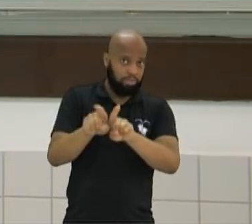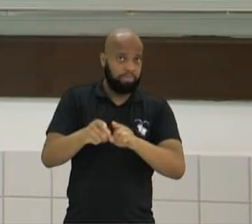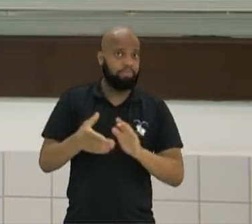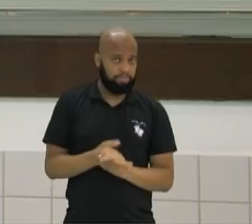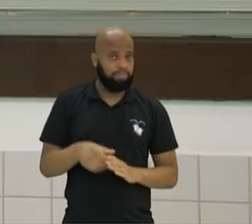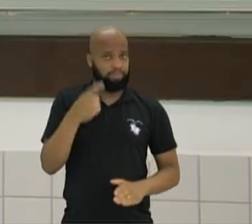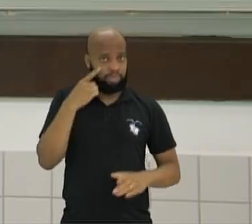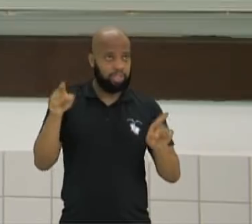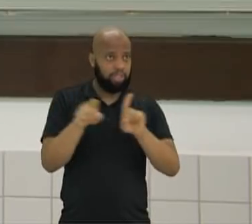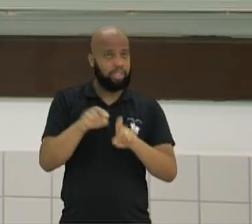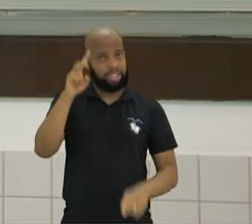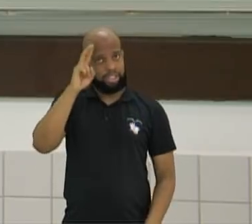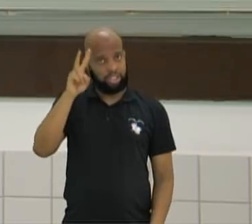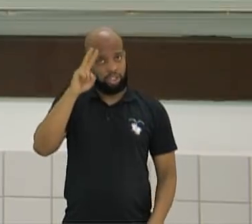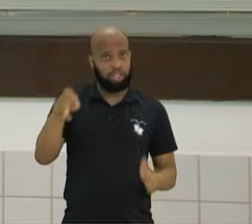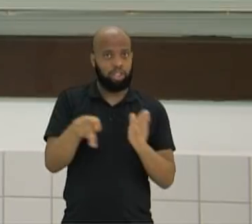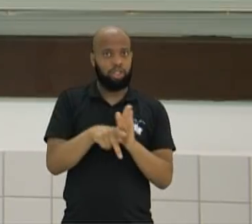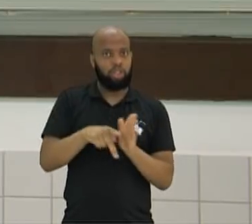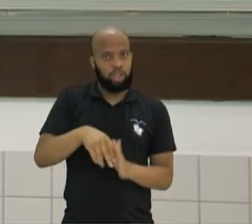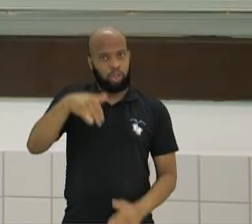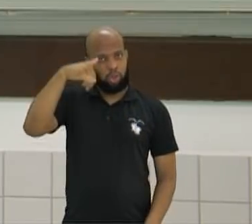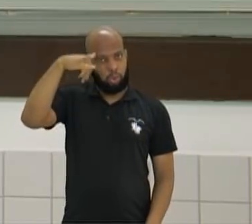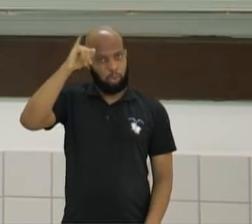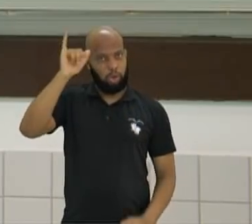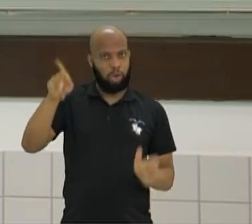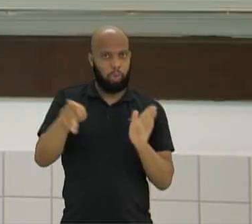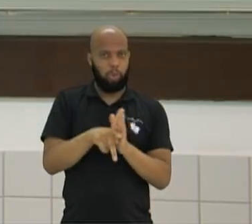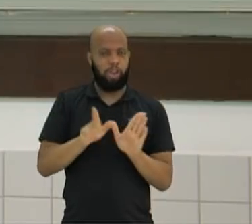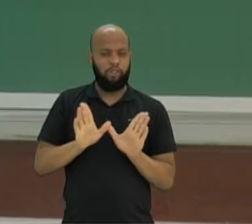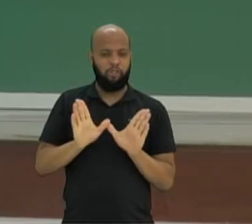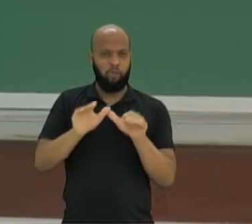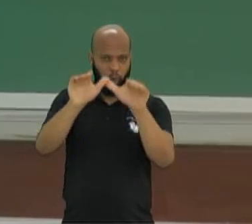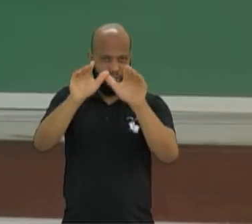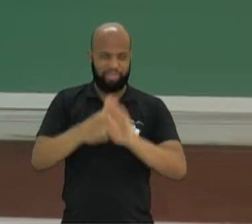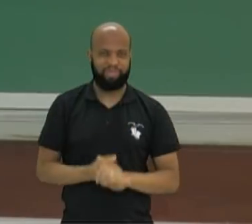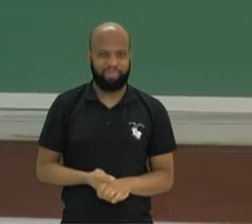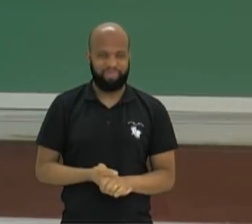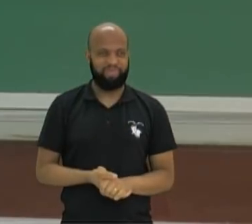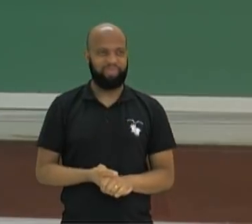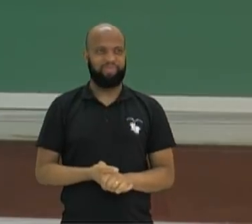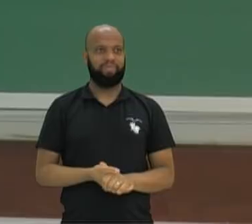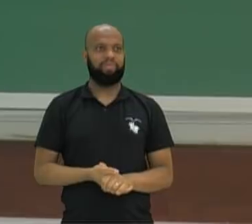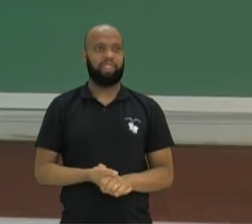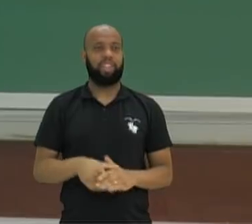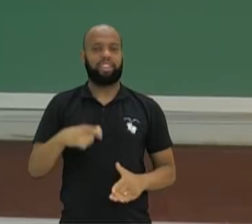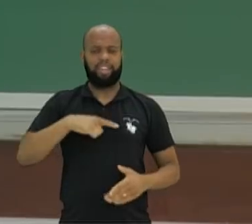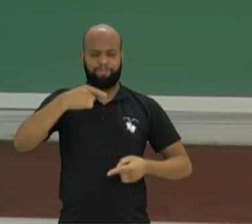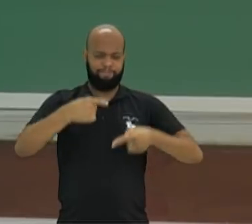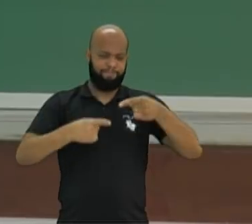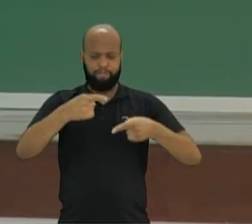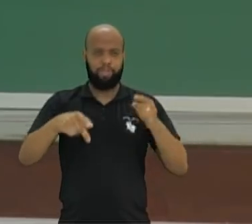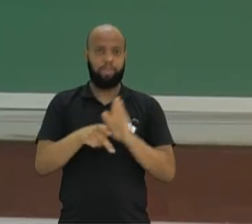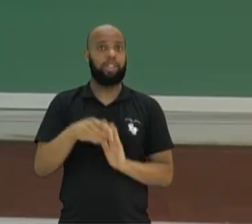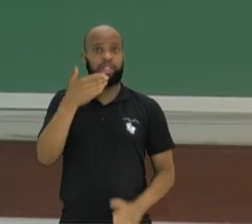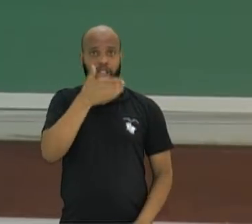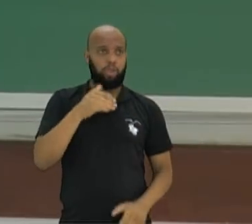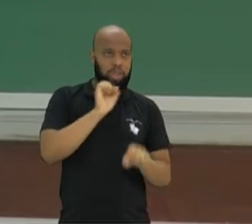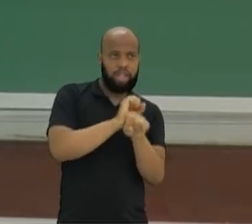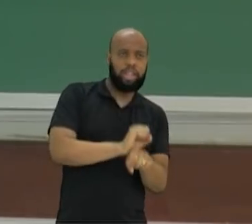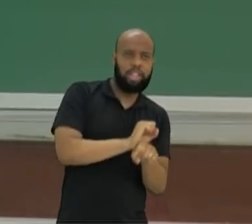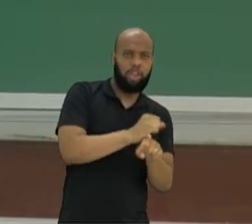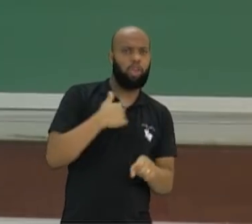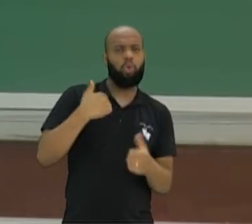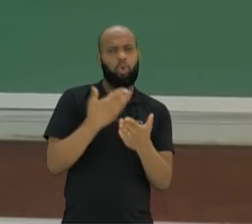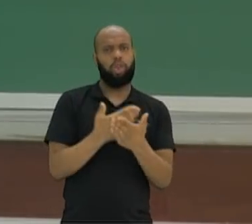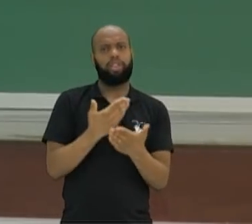com uma famosa história do boi voador que eu prometo para vocês aqui. Retomando a aula passada, a guerra por açúcar e escravos, na aula 49. Gostei muito dessa